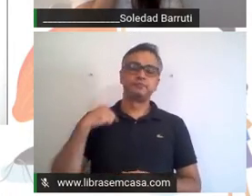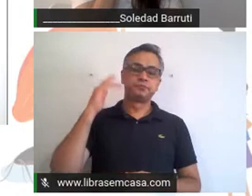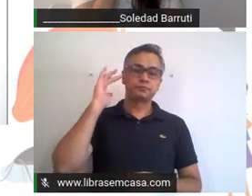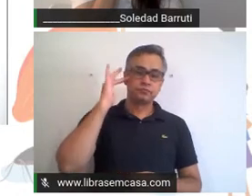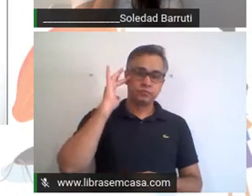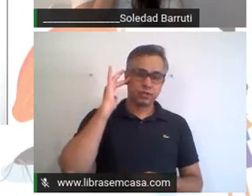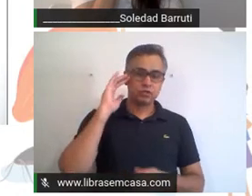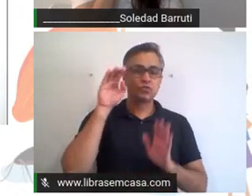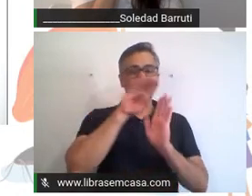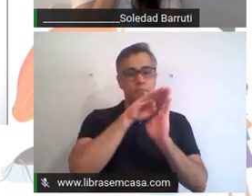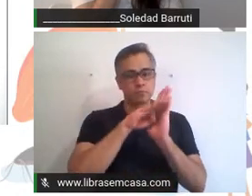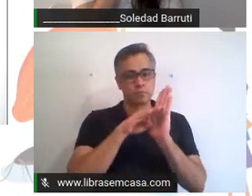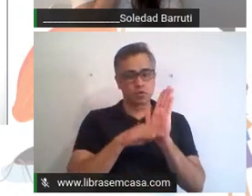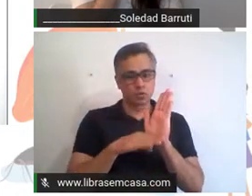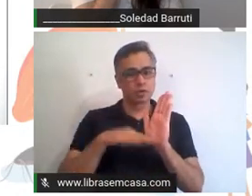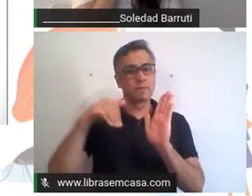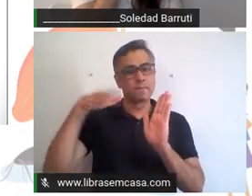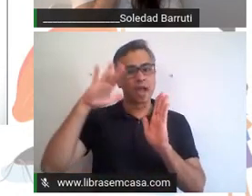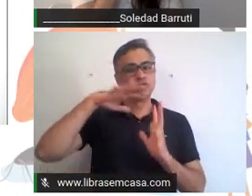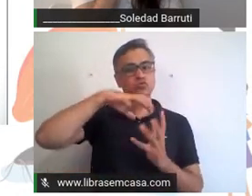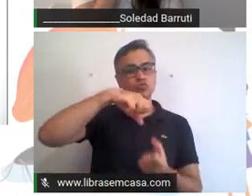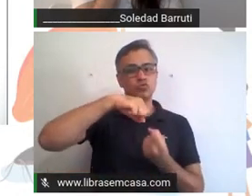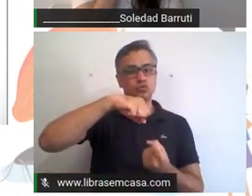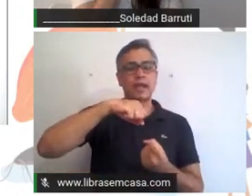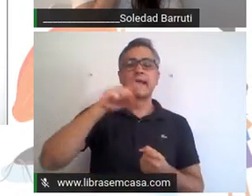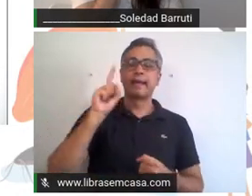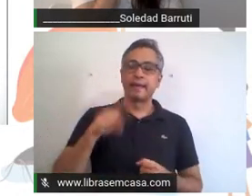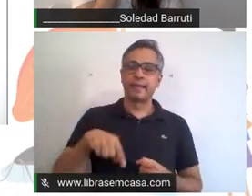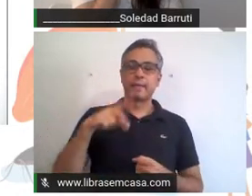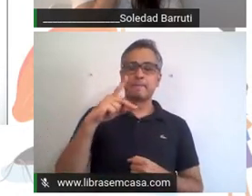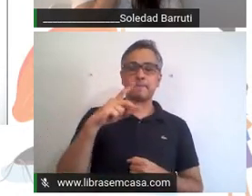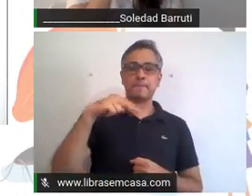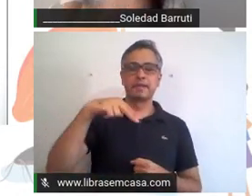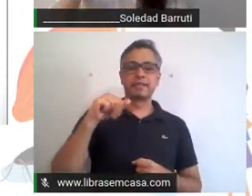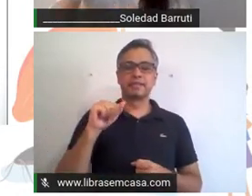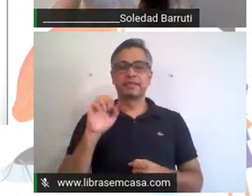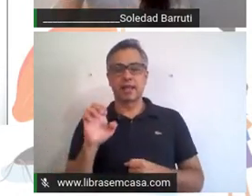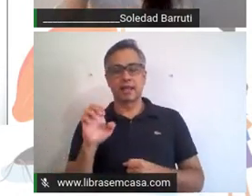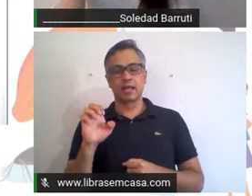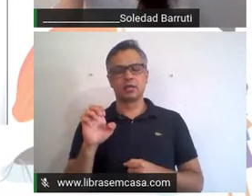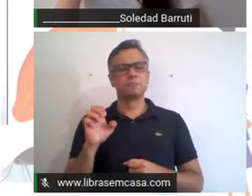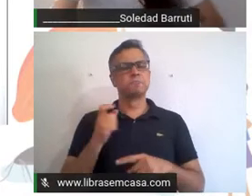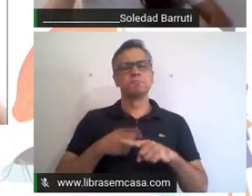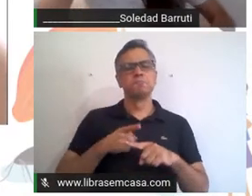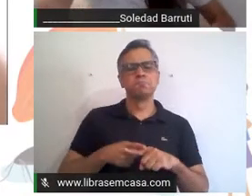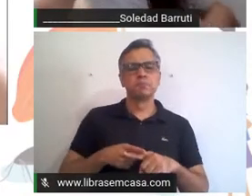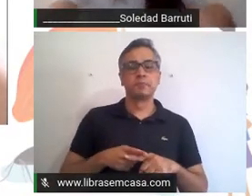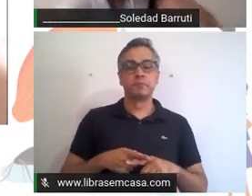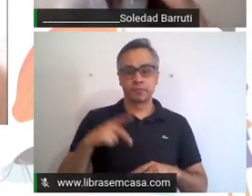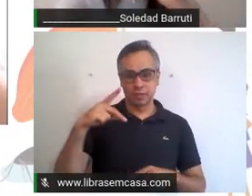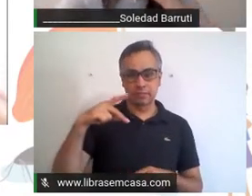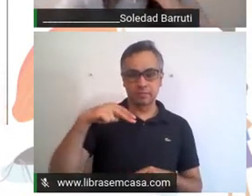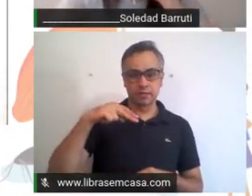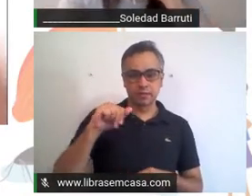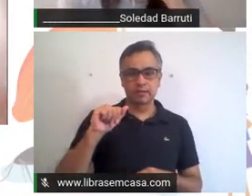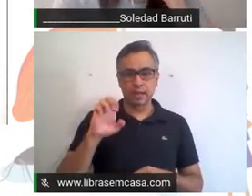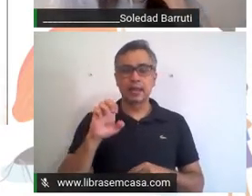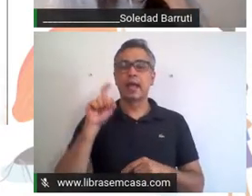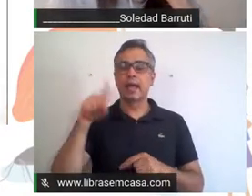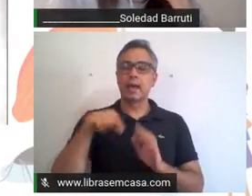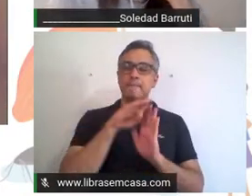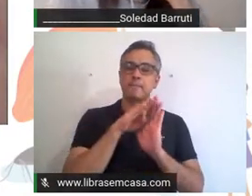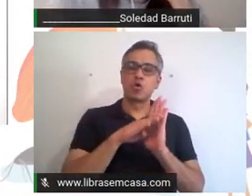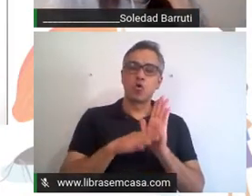sustentabilidade é o PNAE, por vários motivos. Assim, o PNAE é um dos programas de